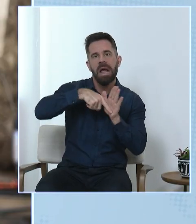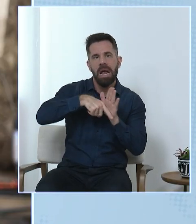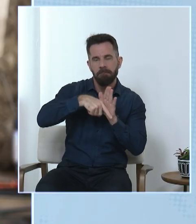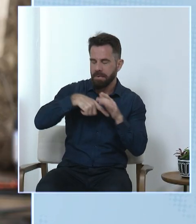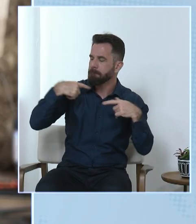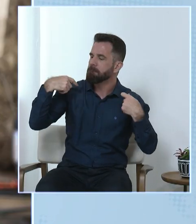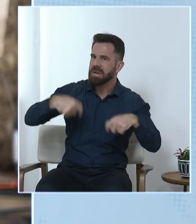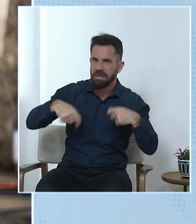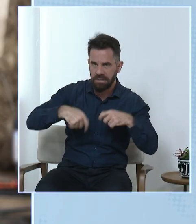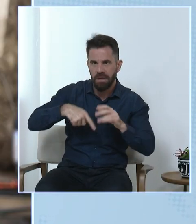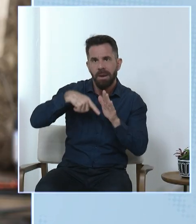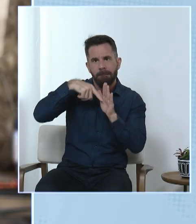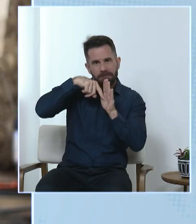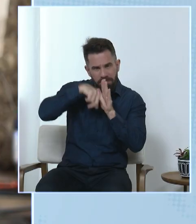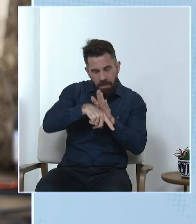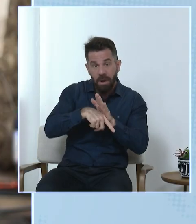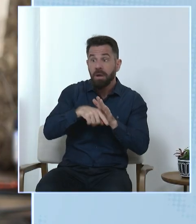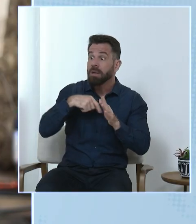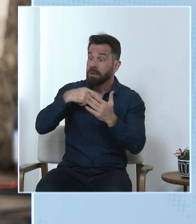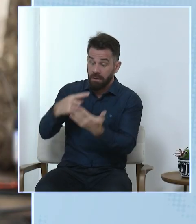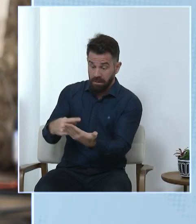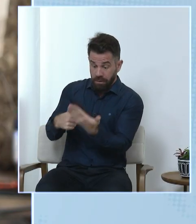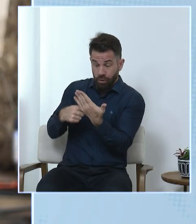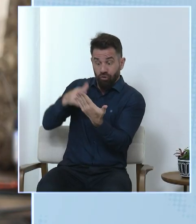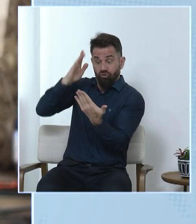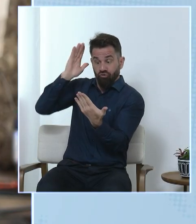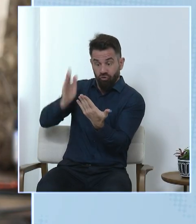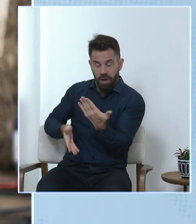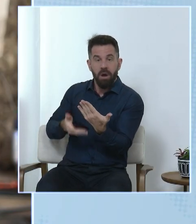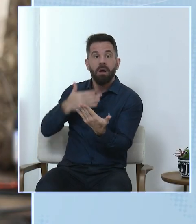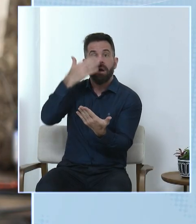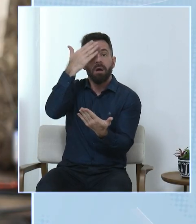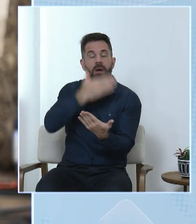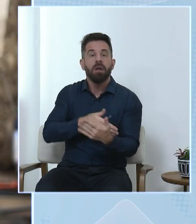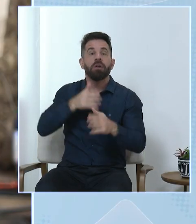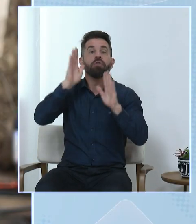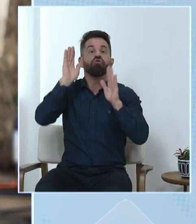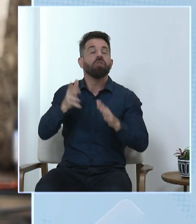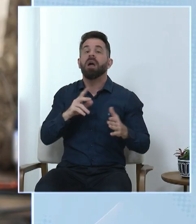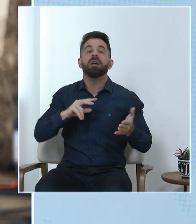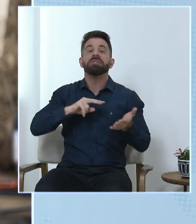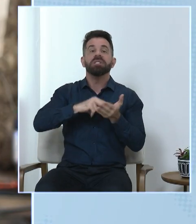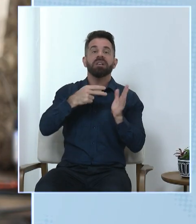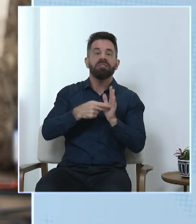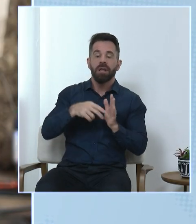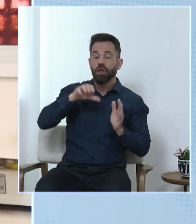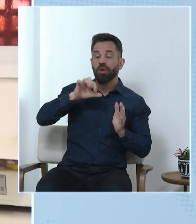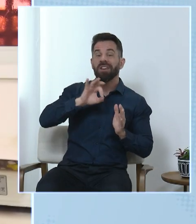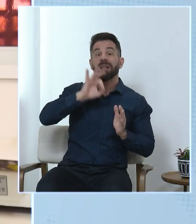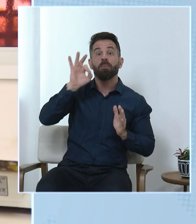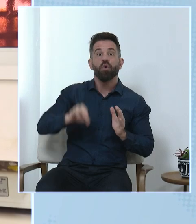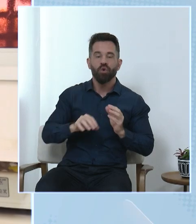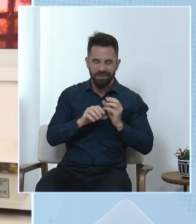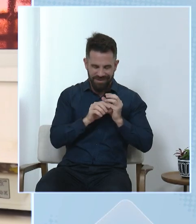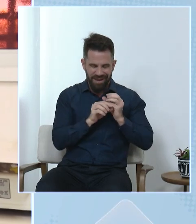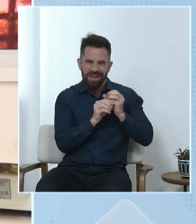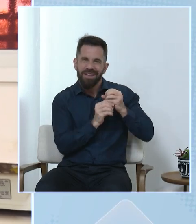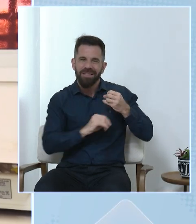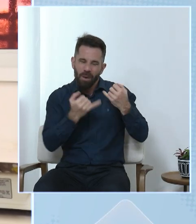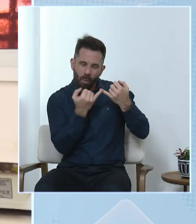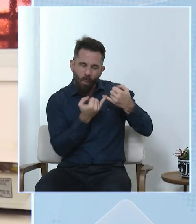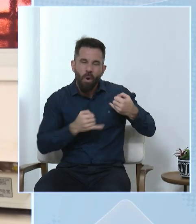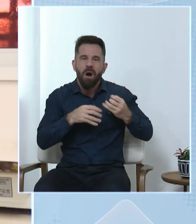quando o resultado chegou, eu fiquei em choque, porque ela me falou que eu estava com 90% da minha artéria obstruída. O infarto em